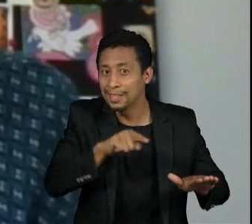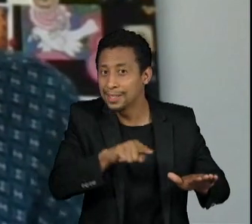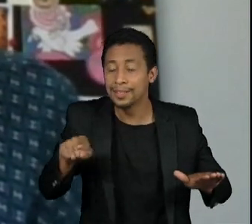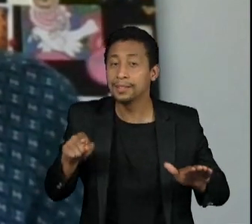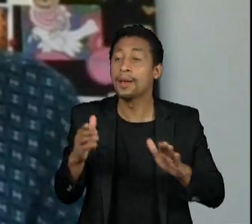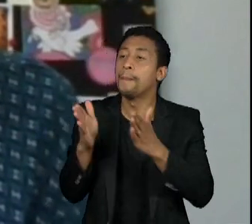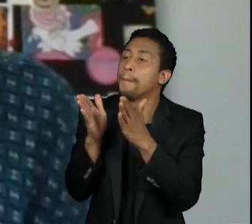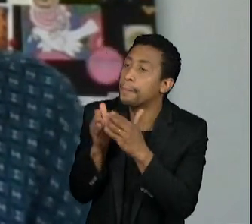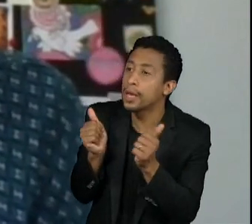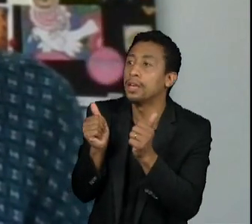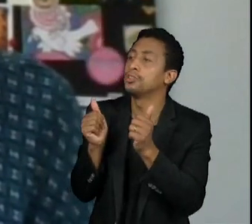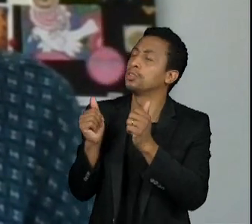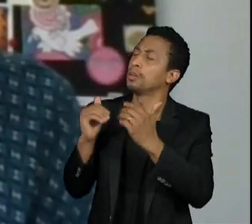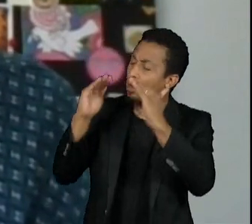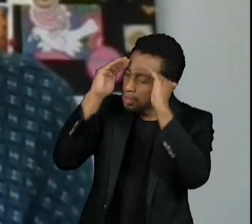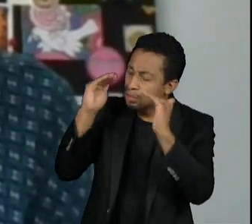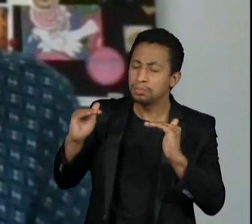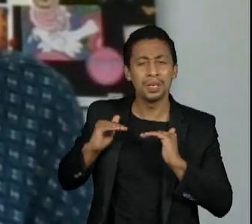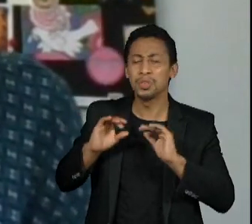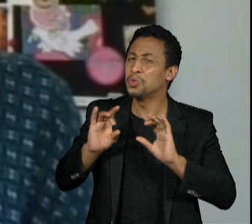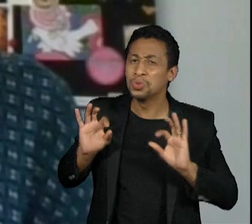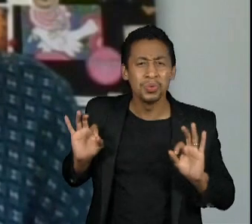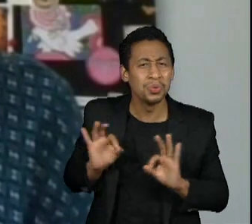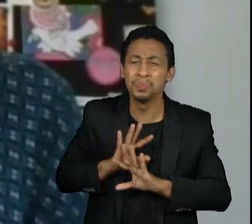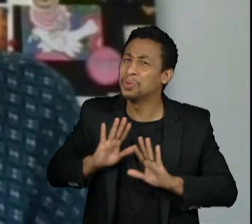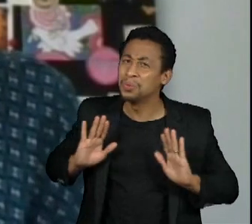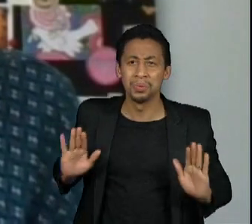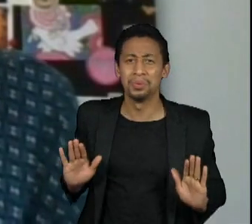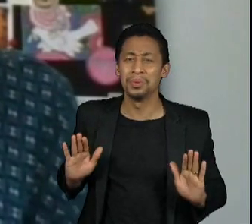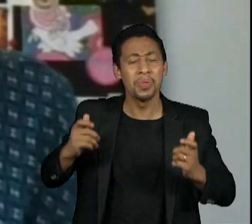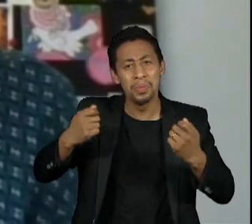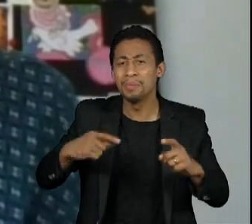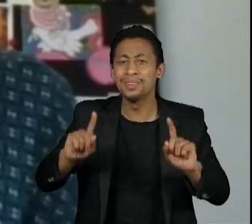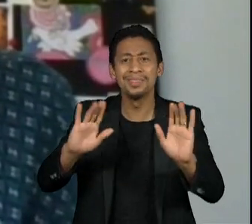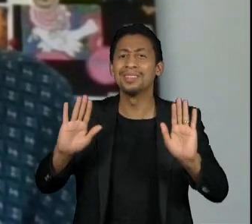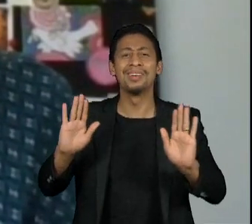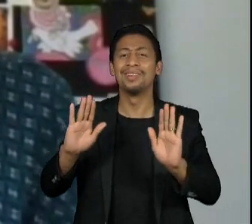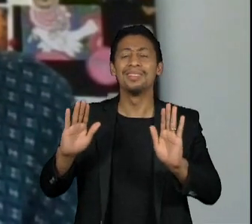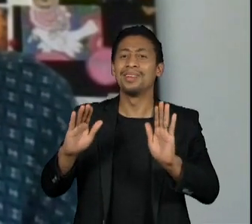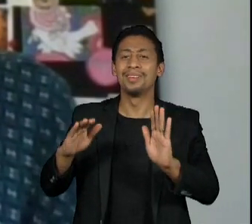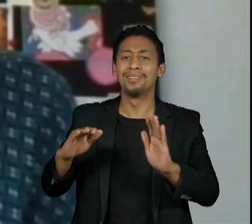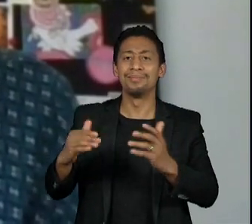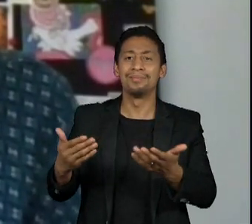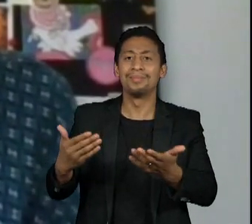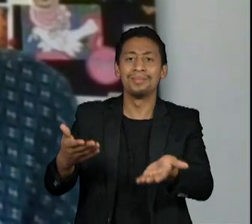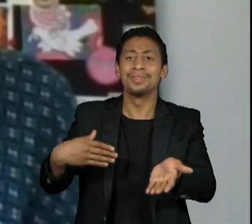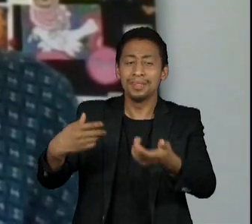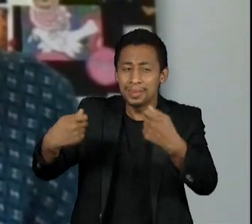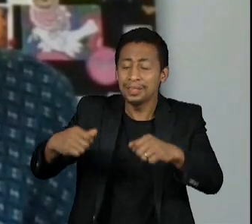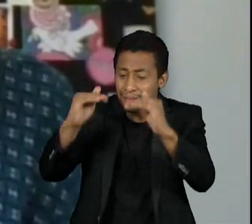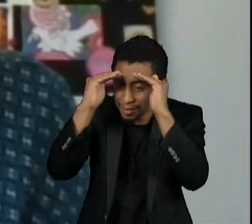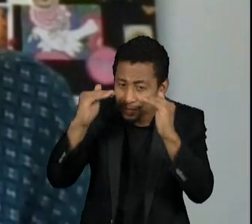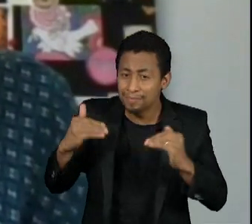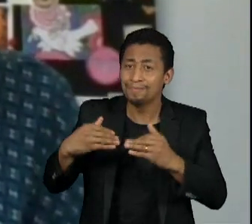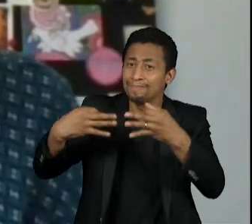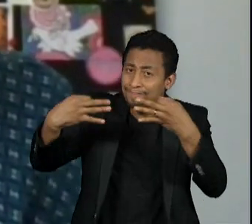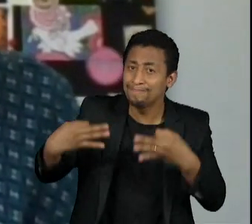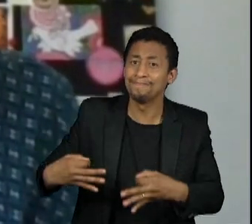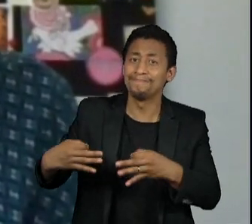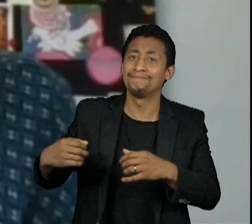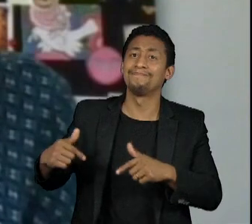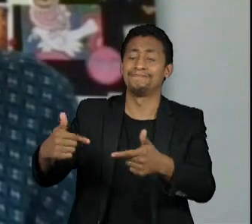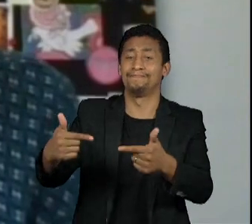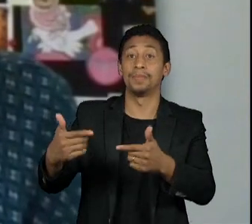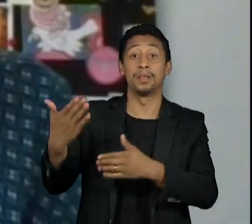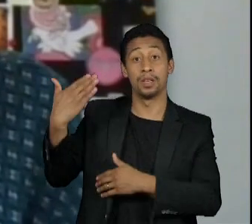só isso, é só respeito, é só não discriminação. Só que os temas que eram discutidos lá em 95, quando o